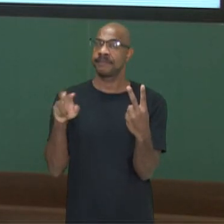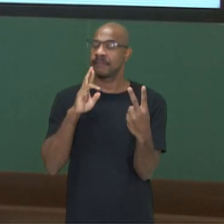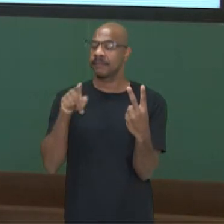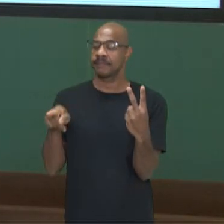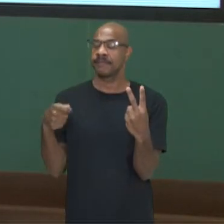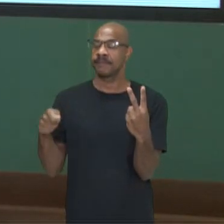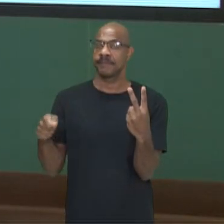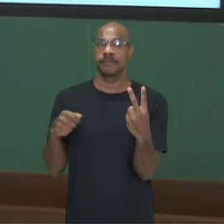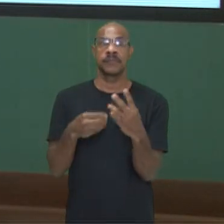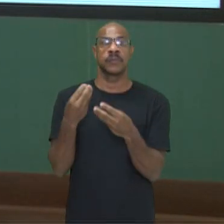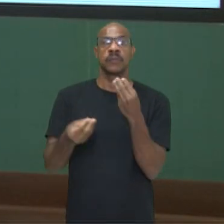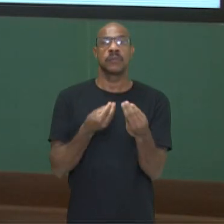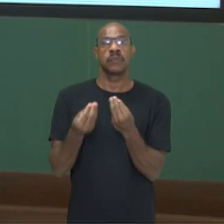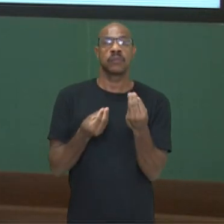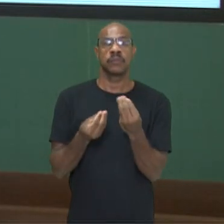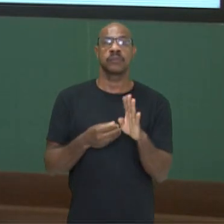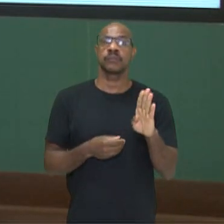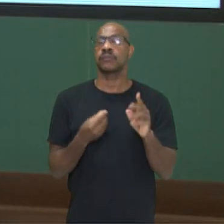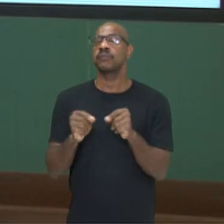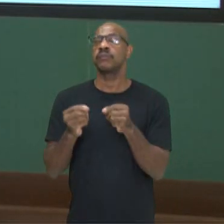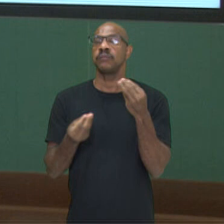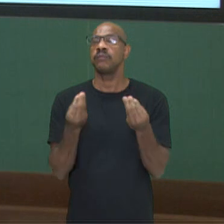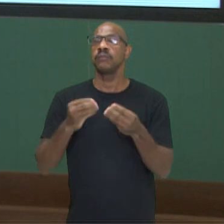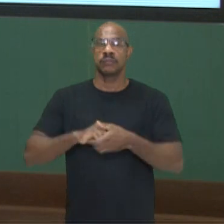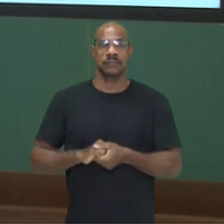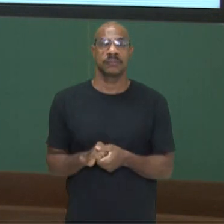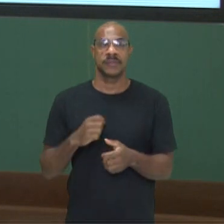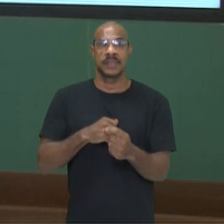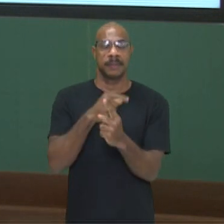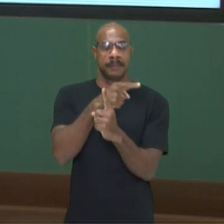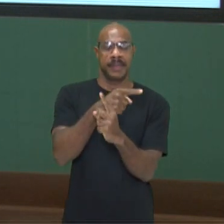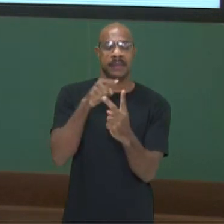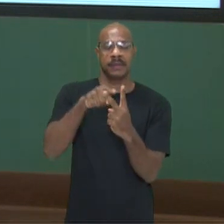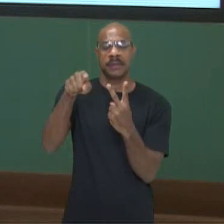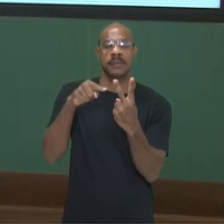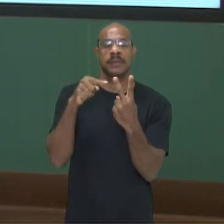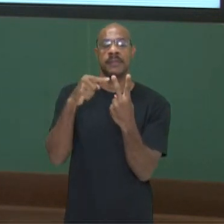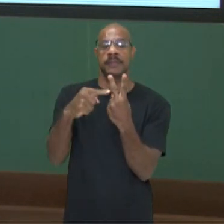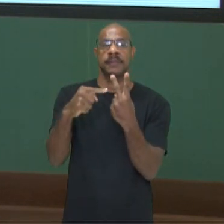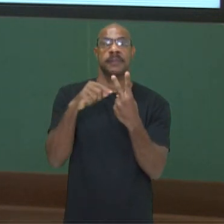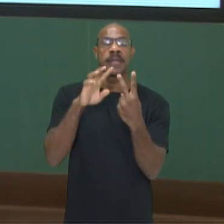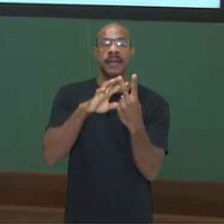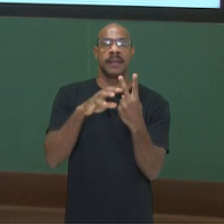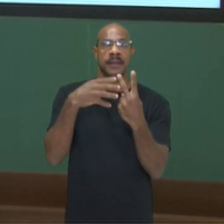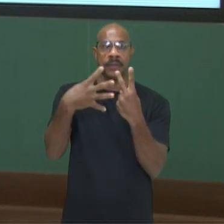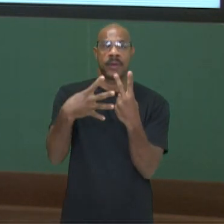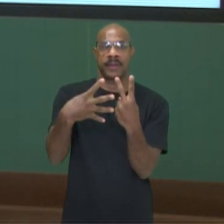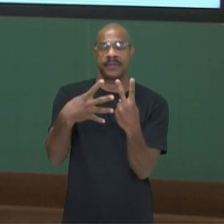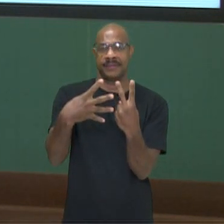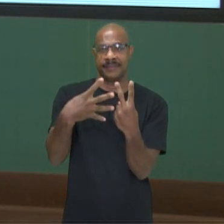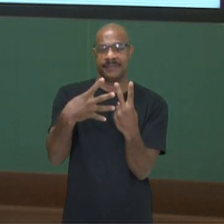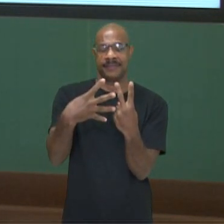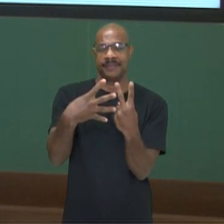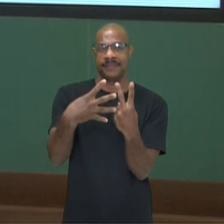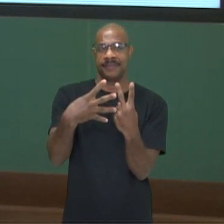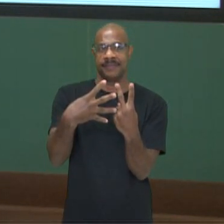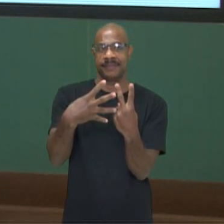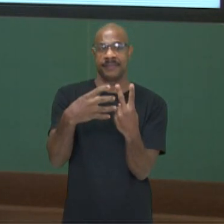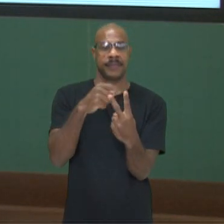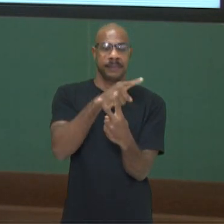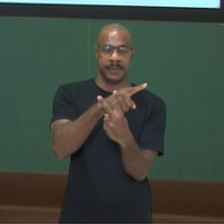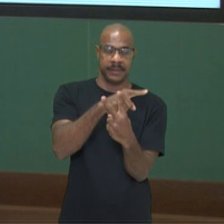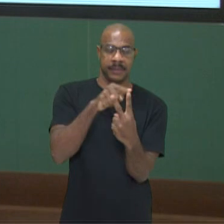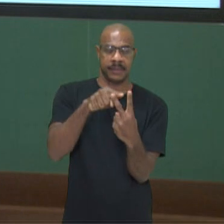como você vai resolver a letra B? Você tem menos raiz quadrada de 4. Você vai resolver